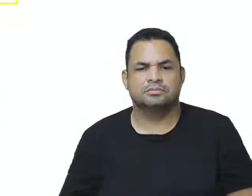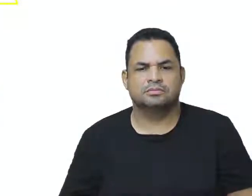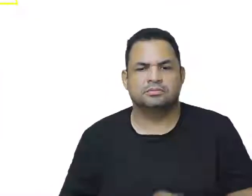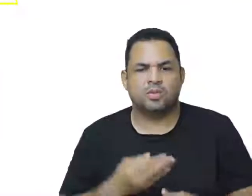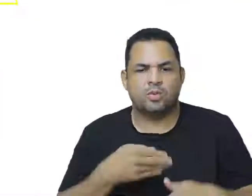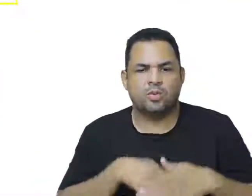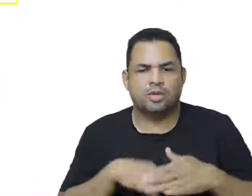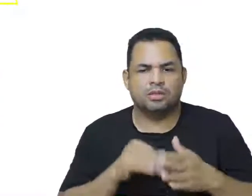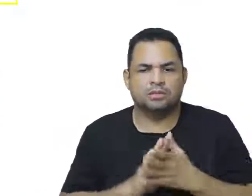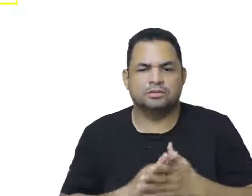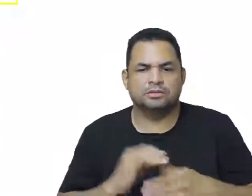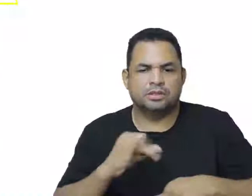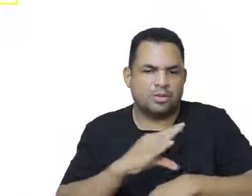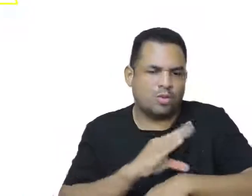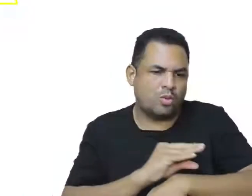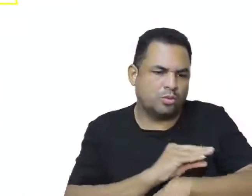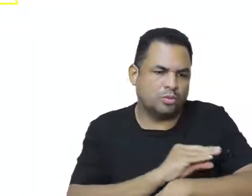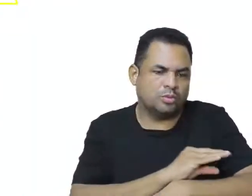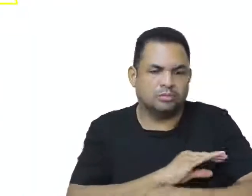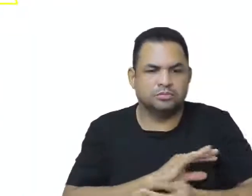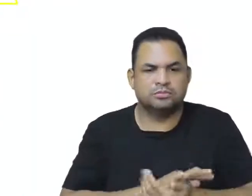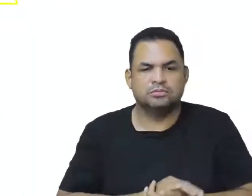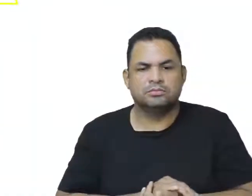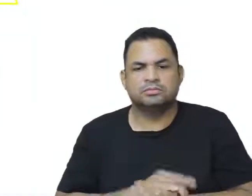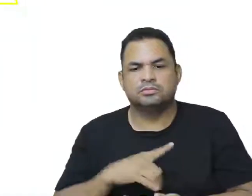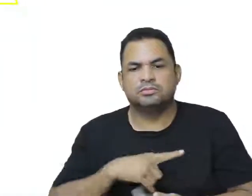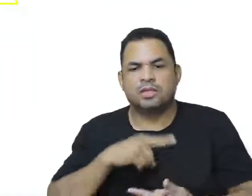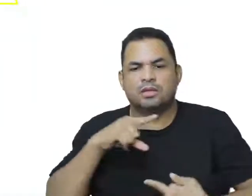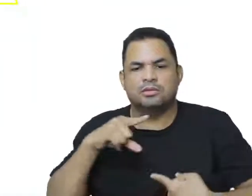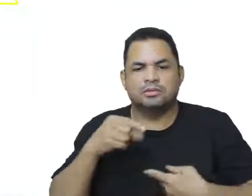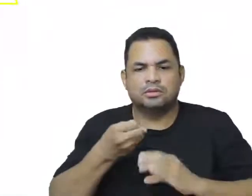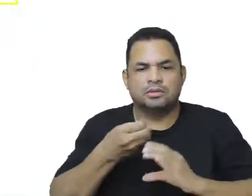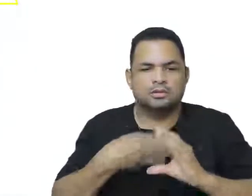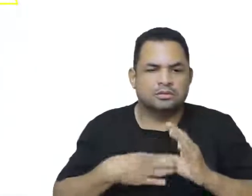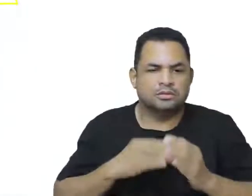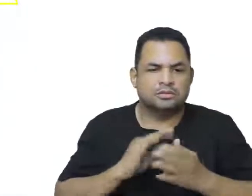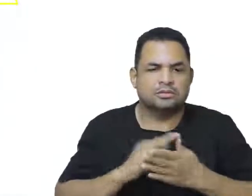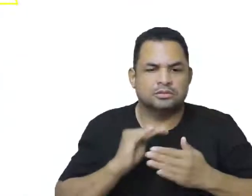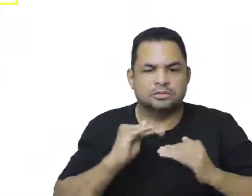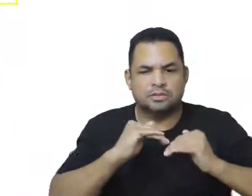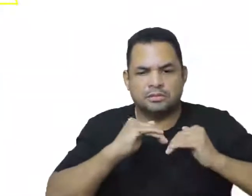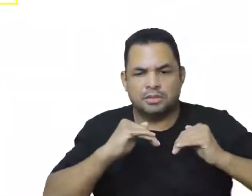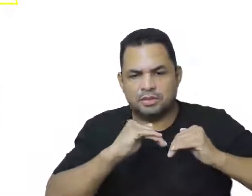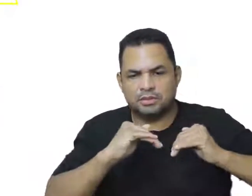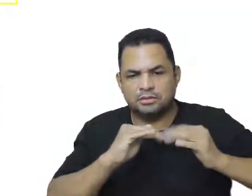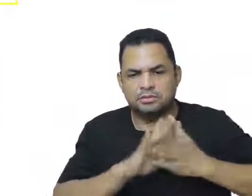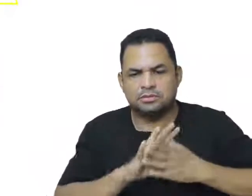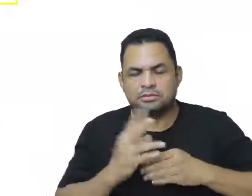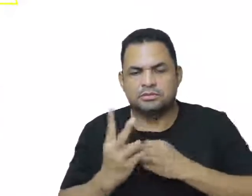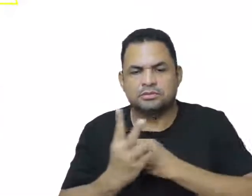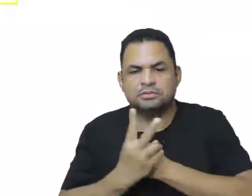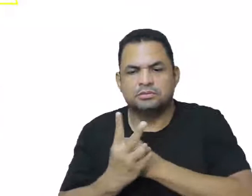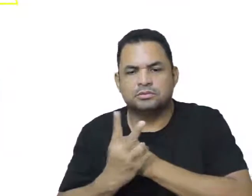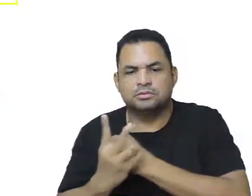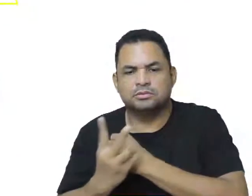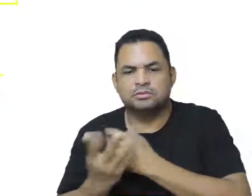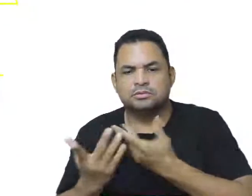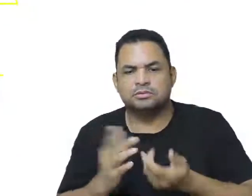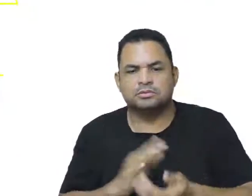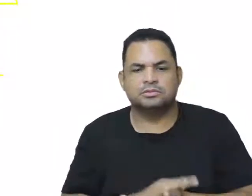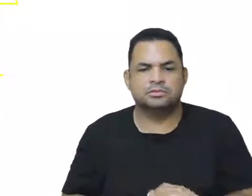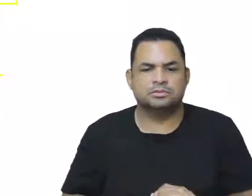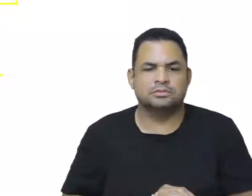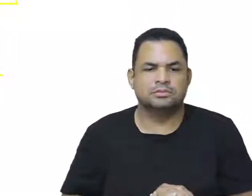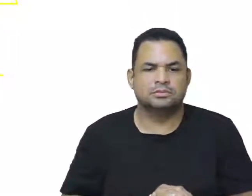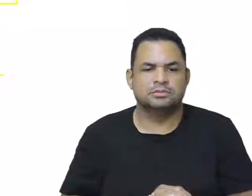reserva de gordura. E desempenham funções como isolamento do corpo das variações externas, no caso